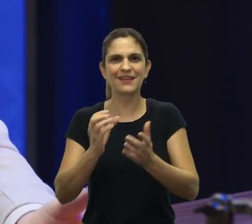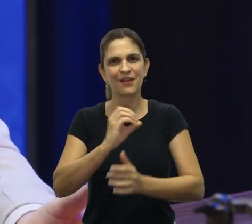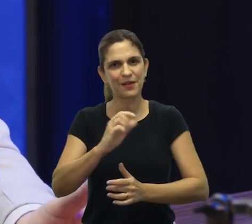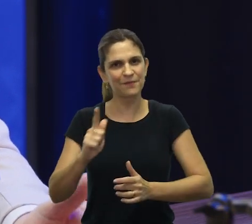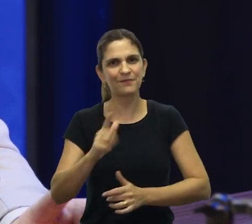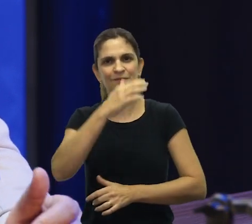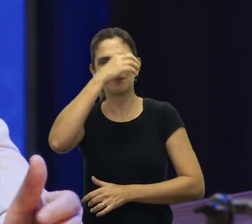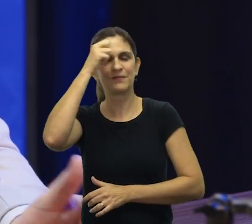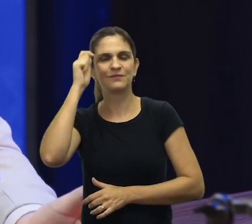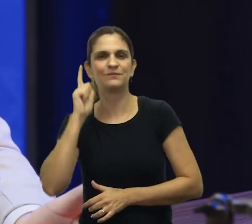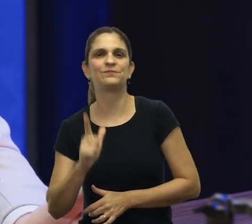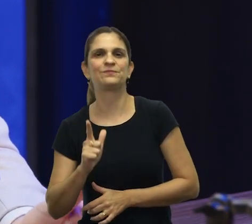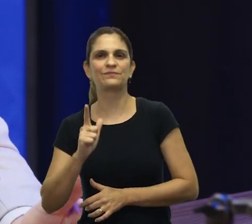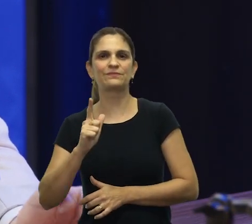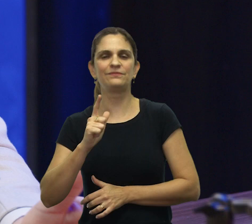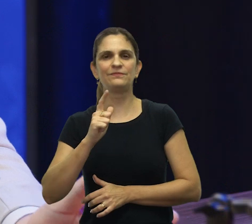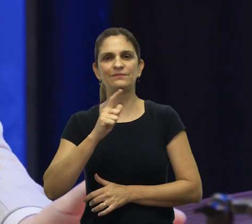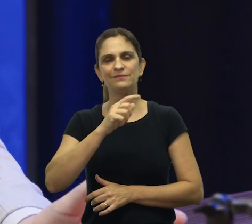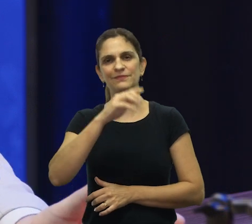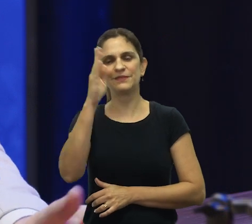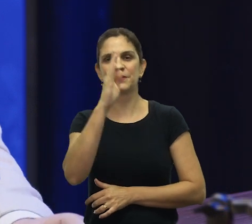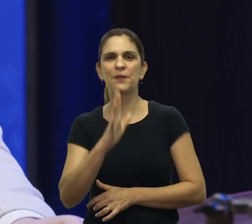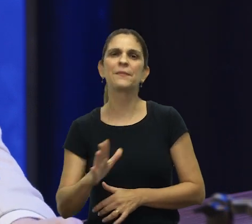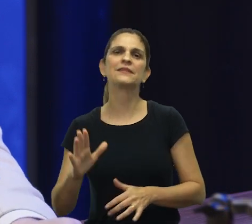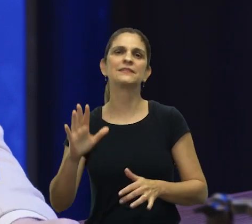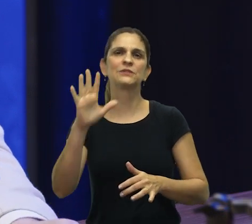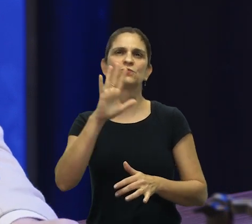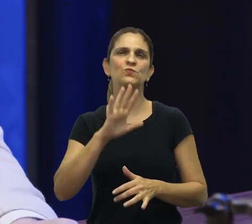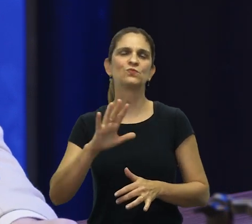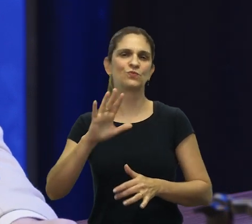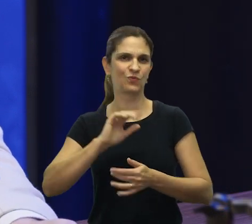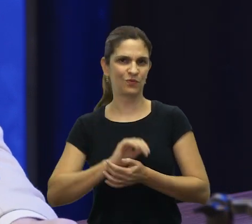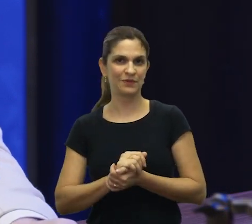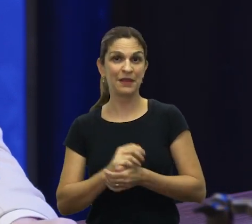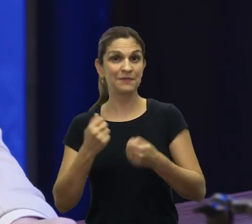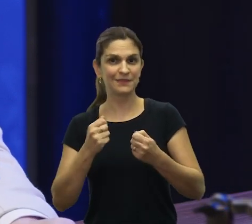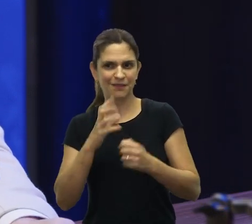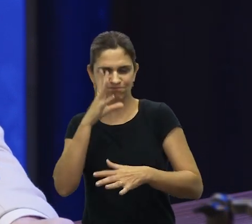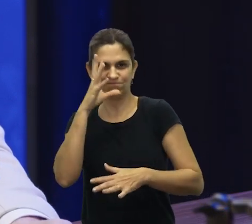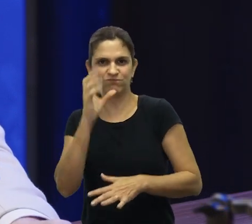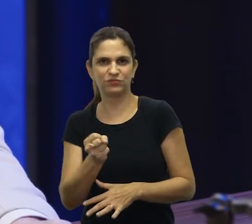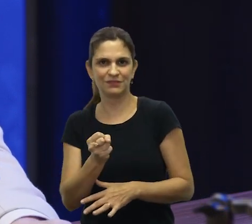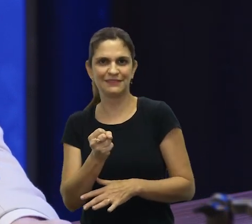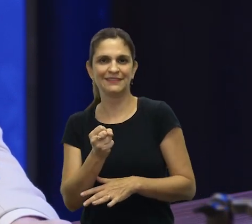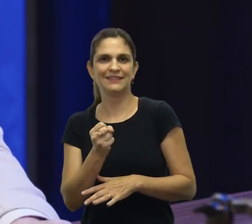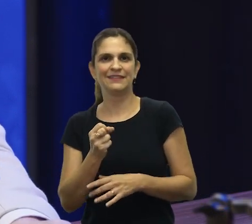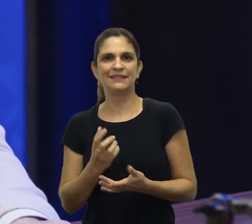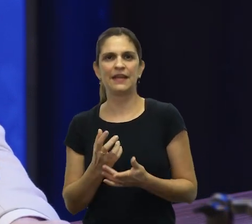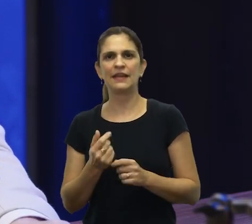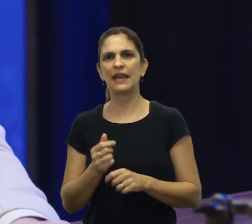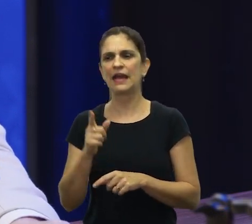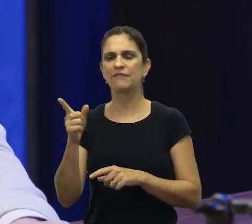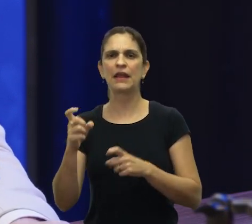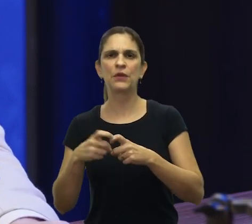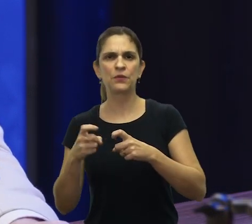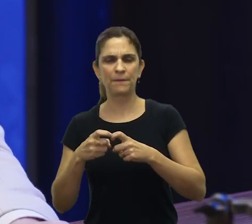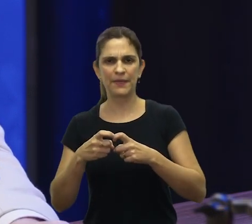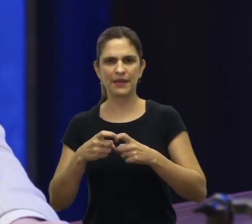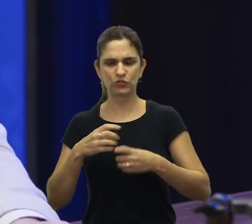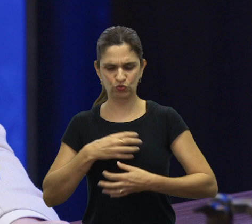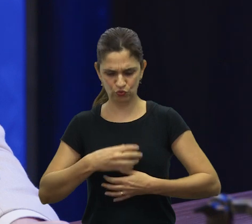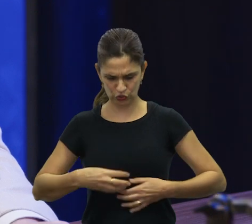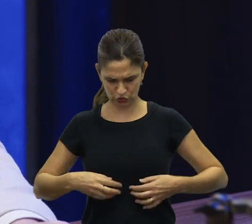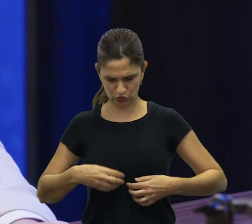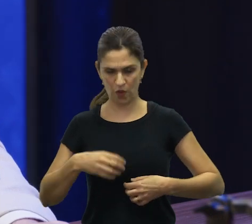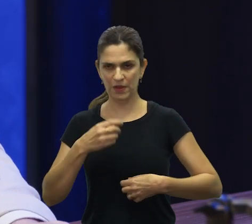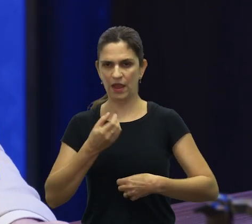e com o país, porque você precisa fazer coisas resolutivas. Não adianta eu chegar lá no gastro e ele pedir uma endoscopia